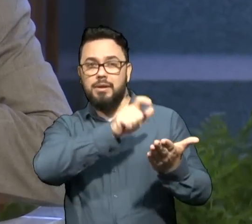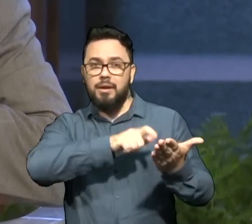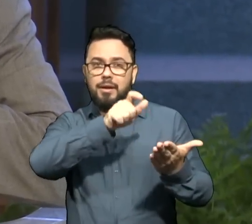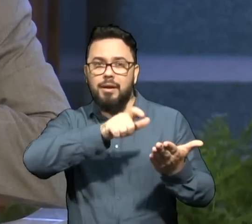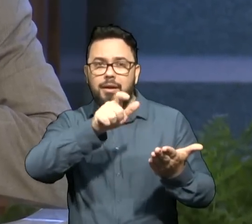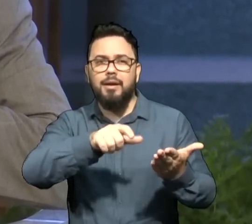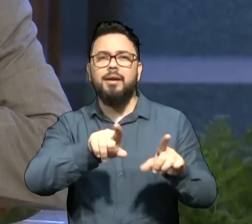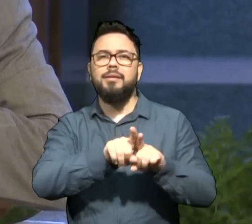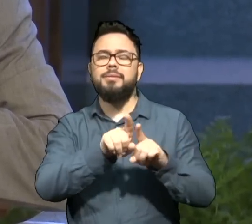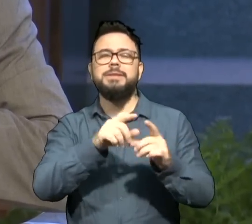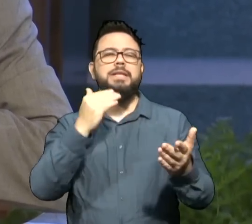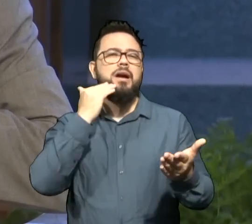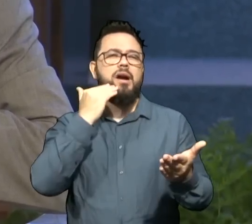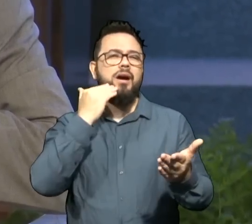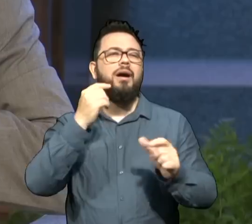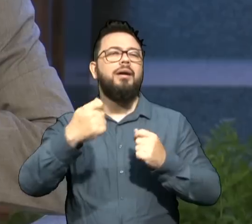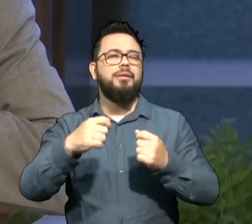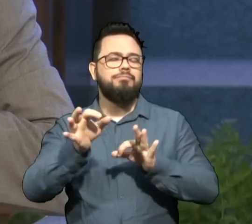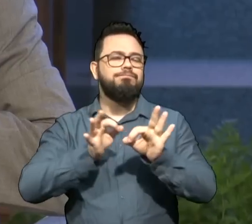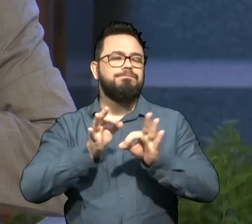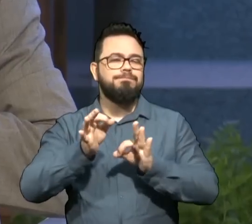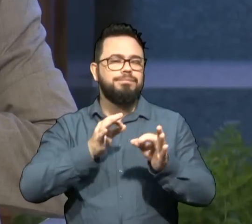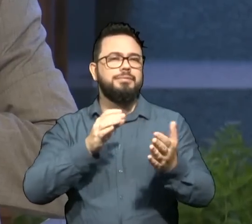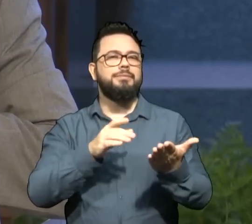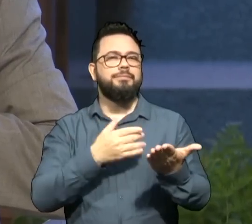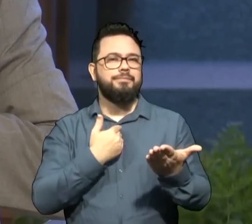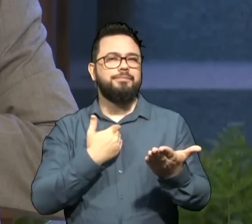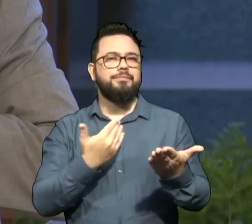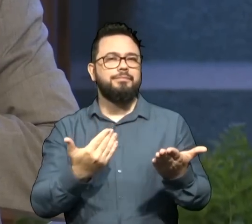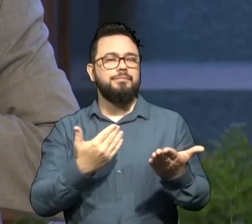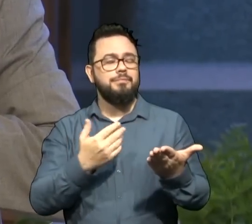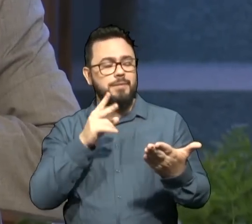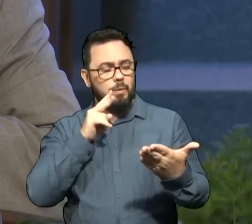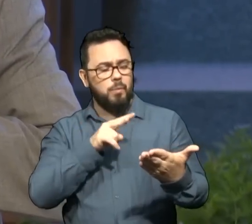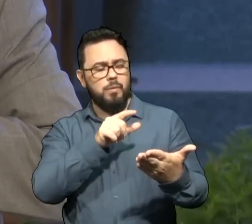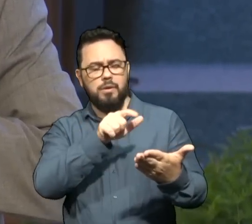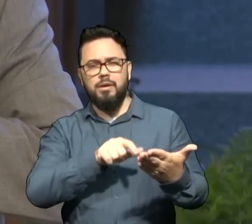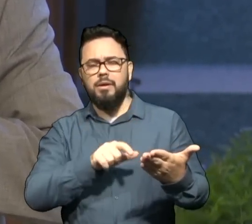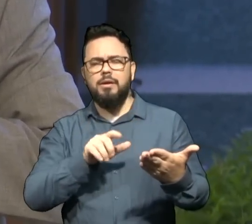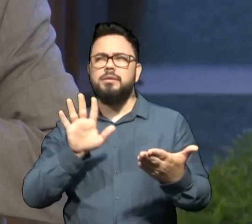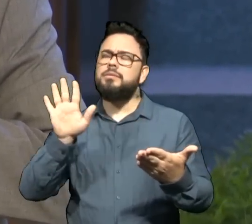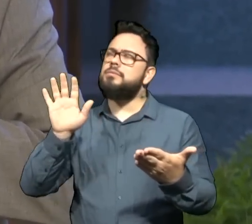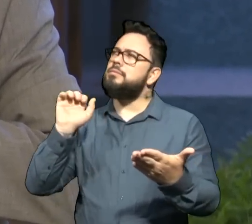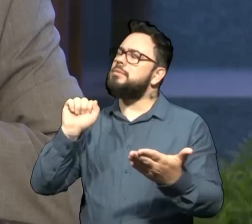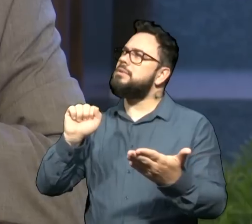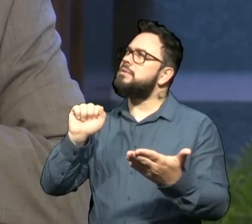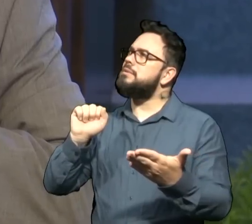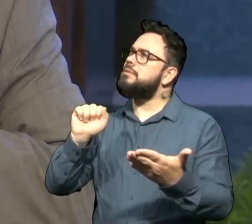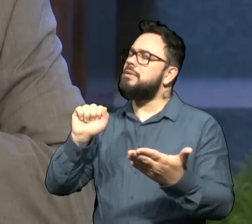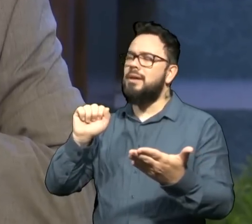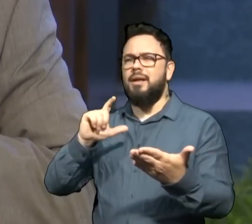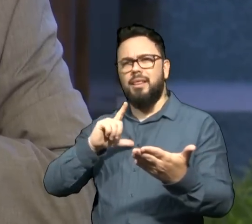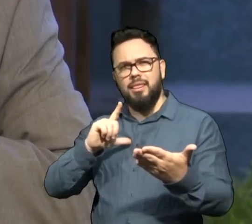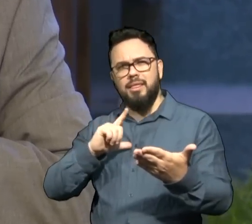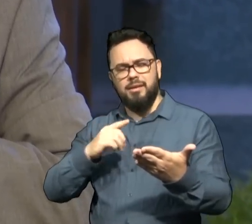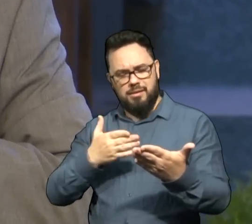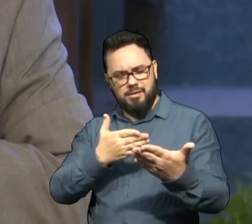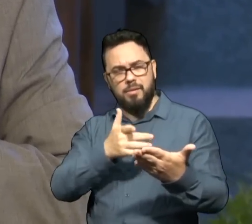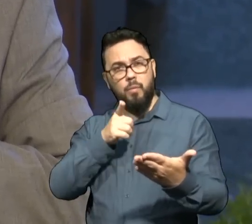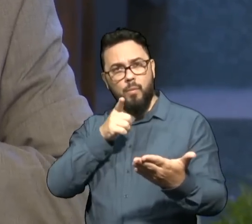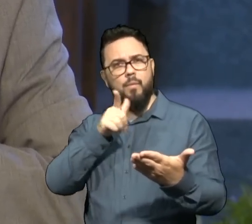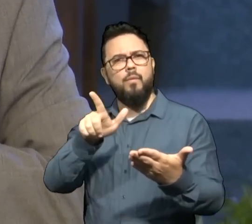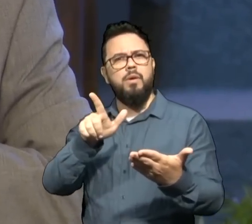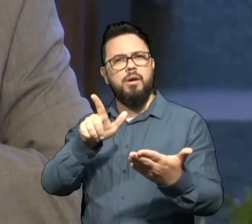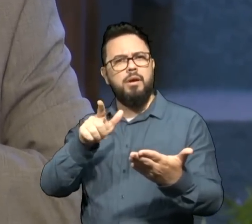defeitos a serem corrigidos aí quando eu olho e falo Espera aí Senhor se há espaço para eles